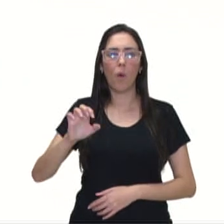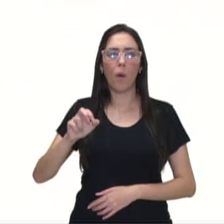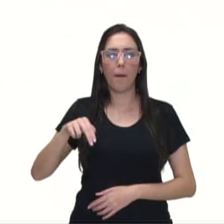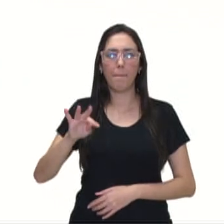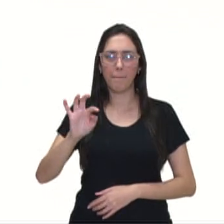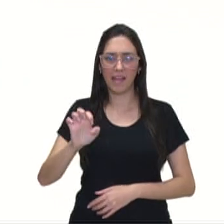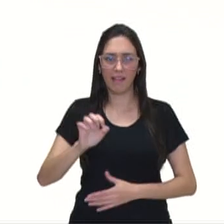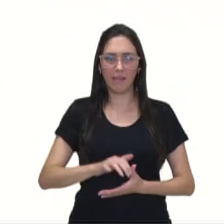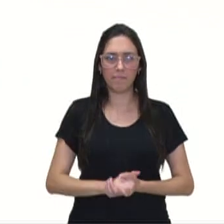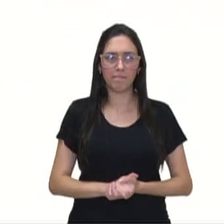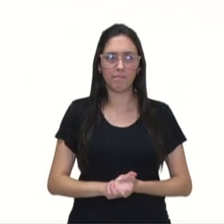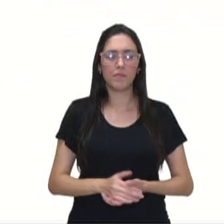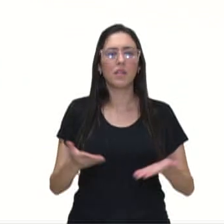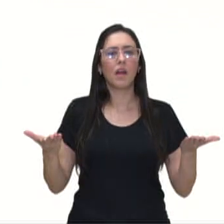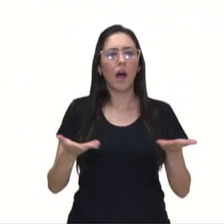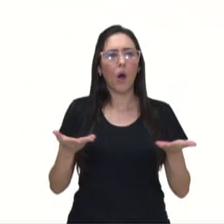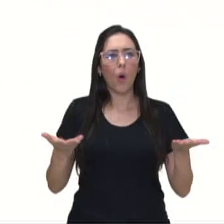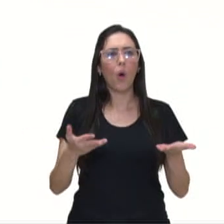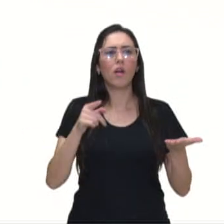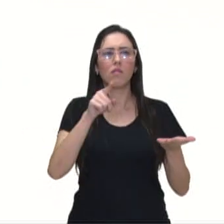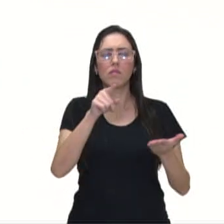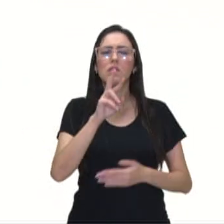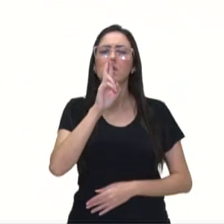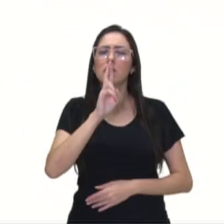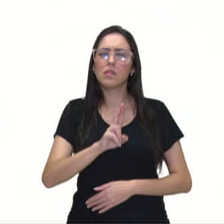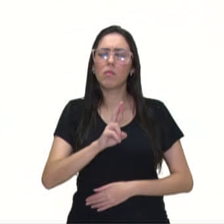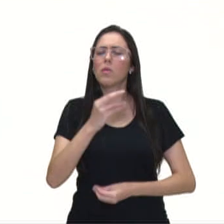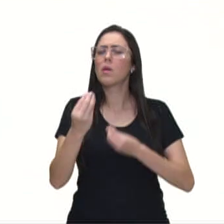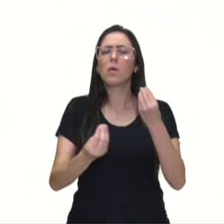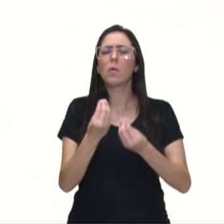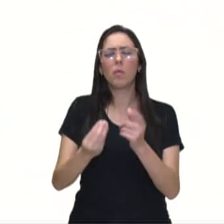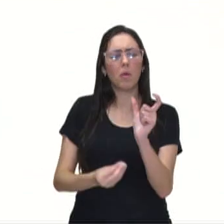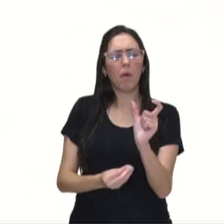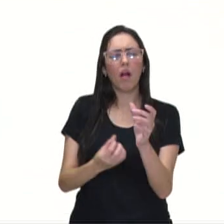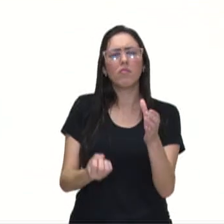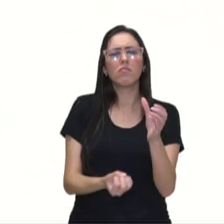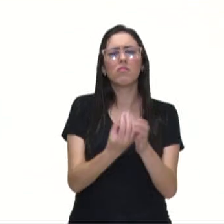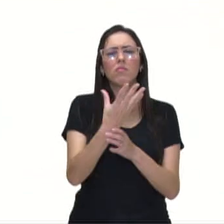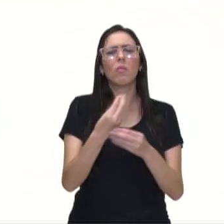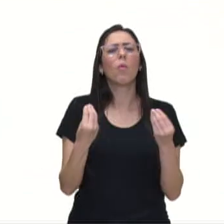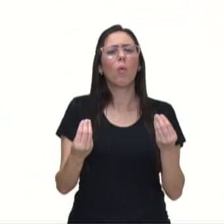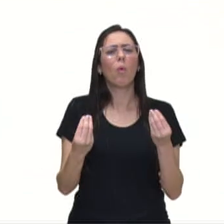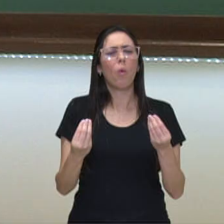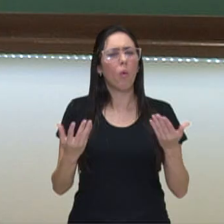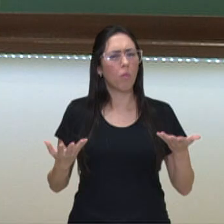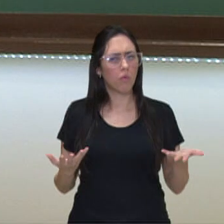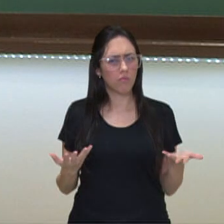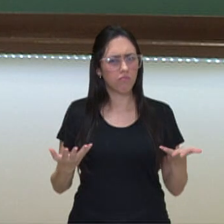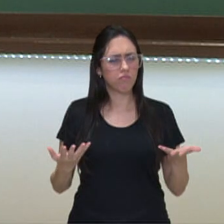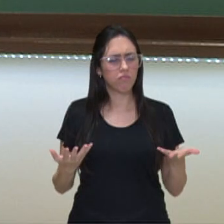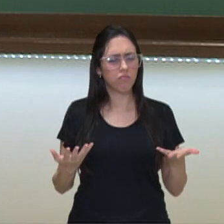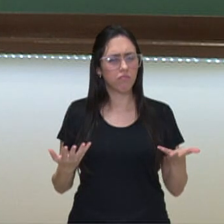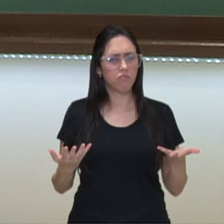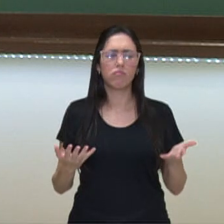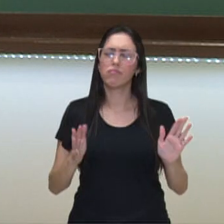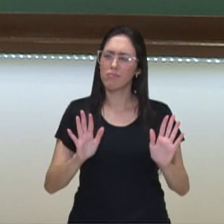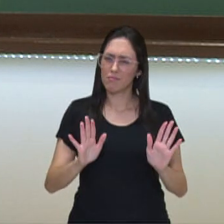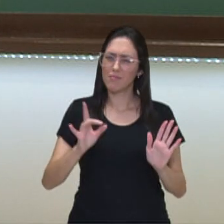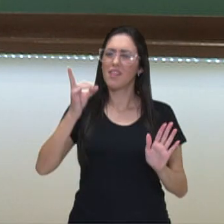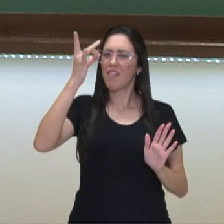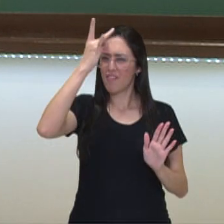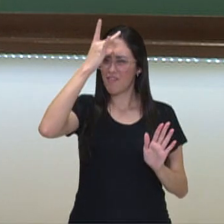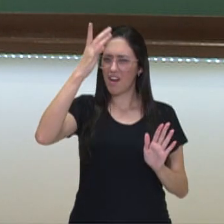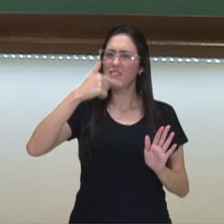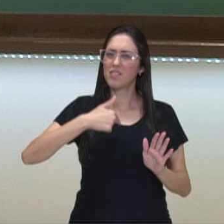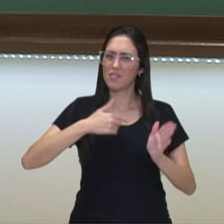Agora responda, como essa palavra foi formada? Para fazer isso é bem fácil, eu